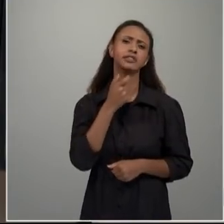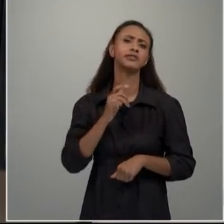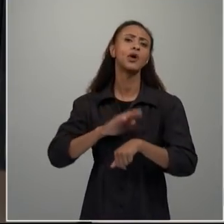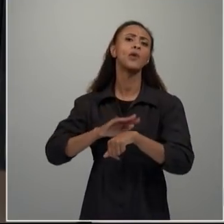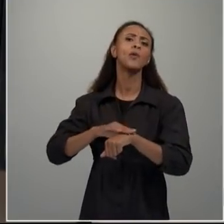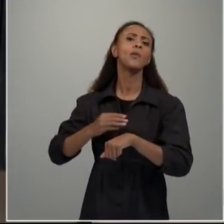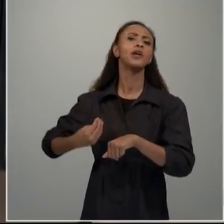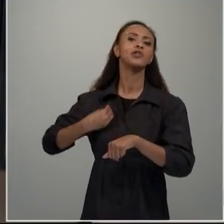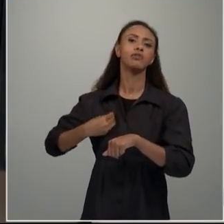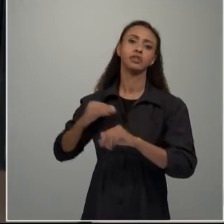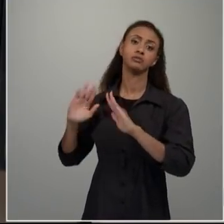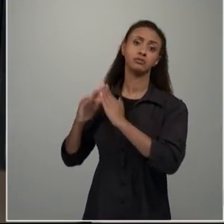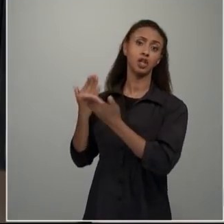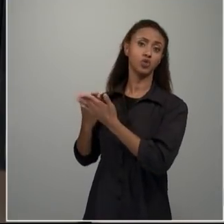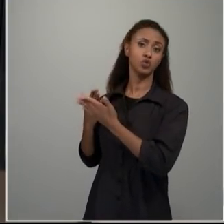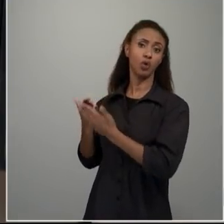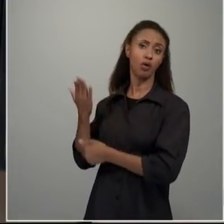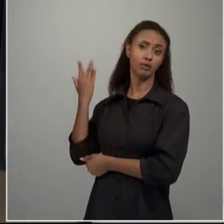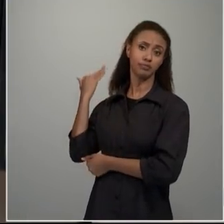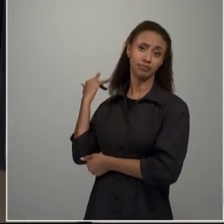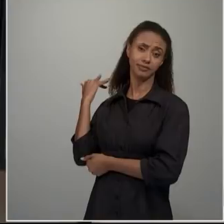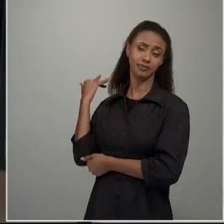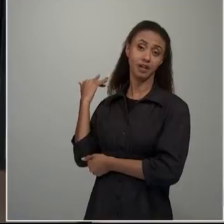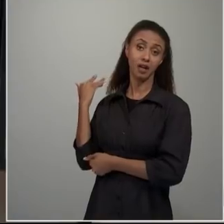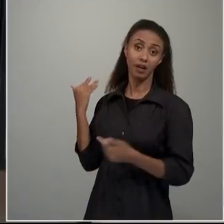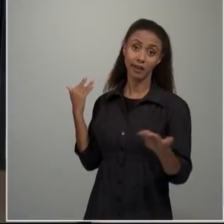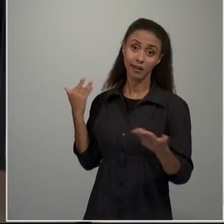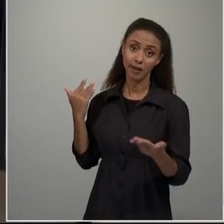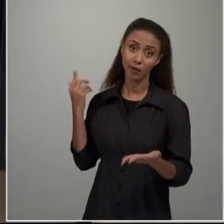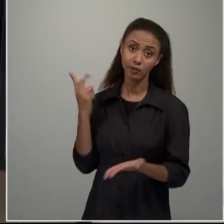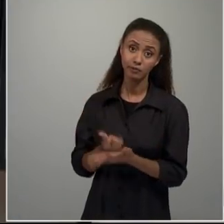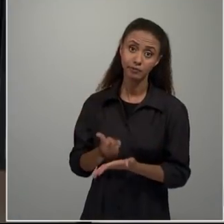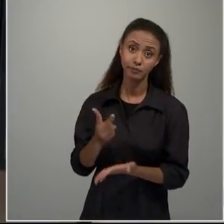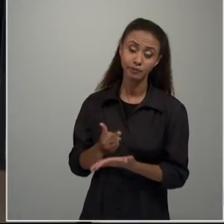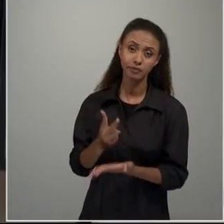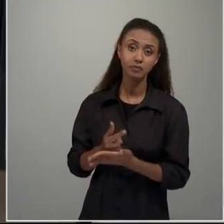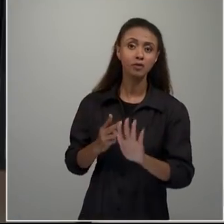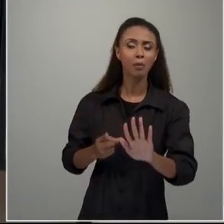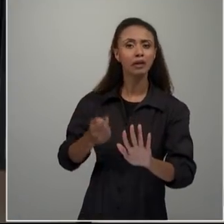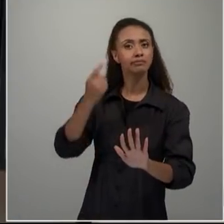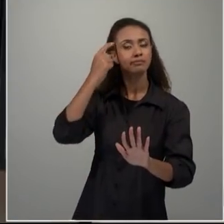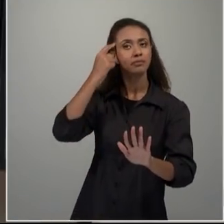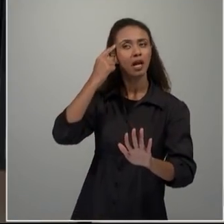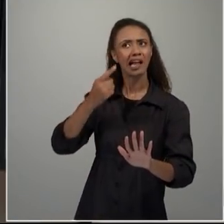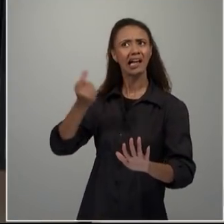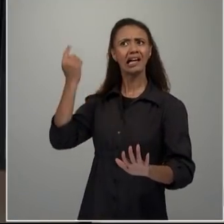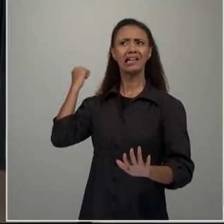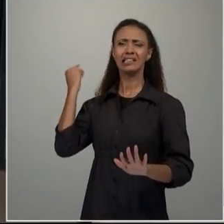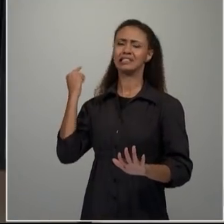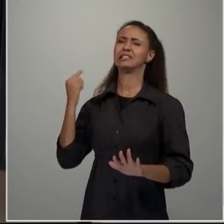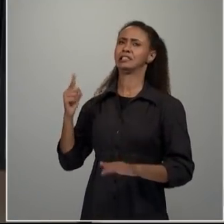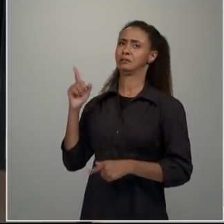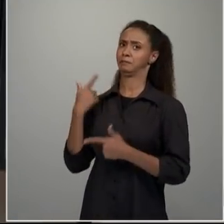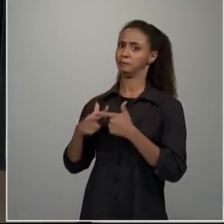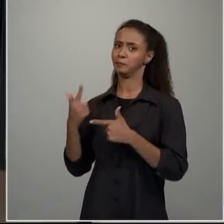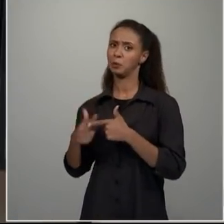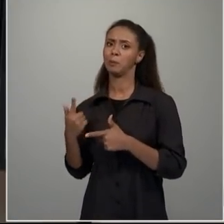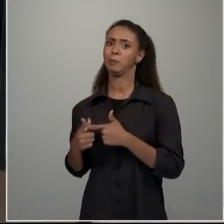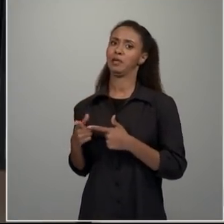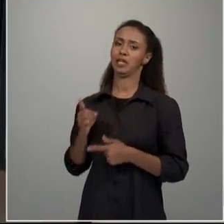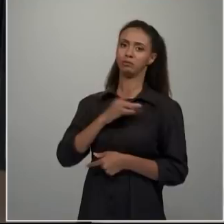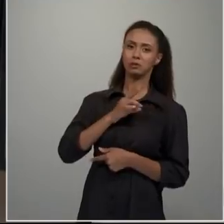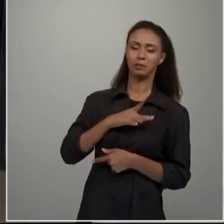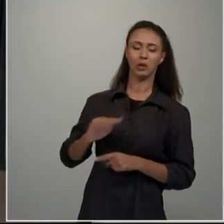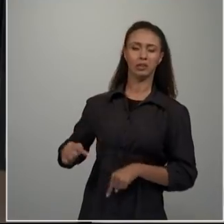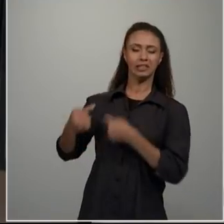escolar e agora continua com ele e de repente lá atrás teve alguns problemas alguns desafios alguns medos